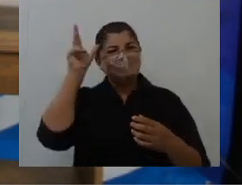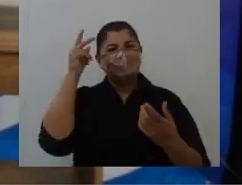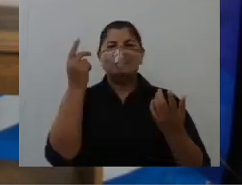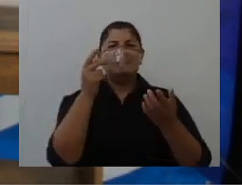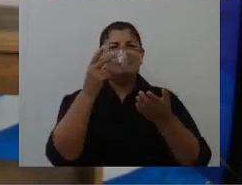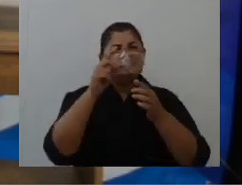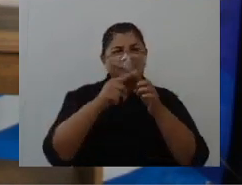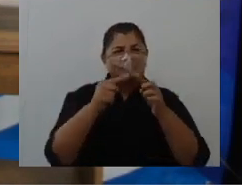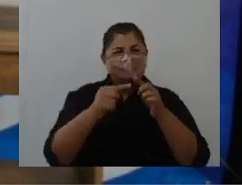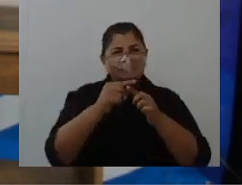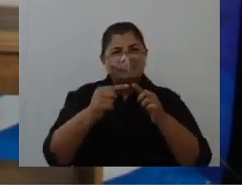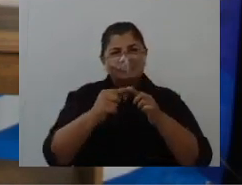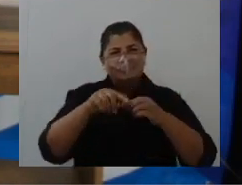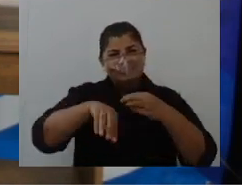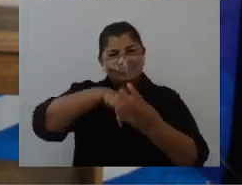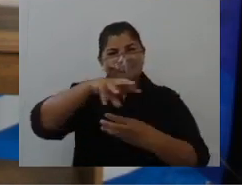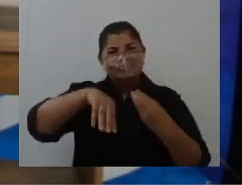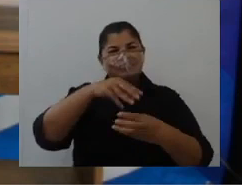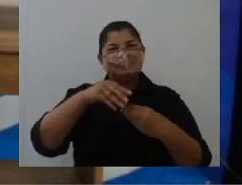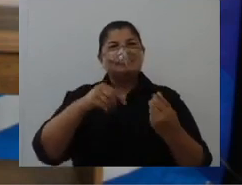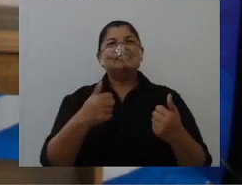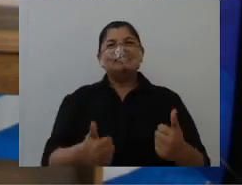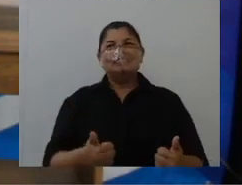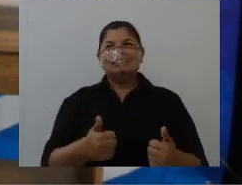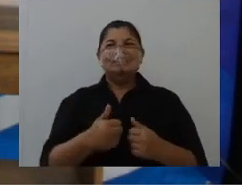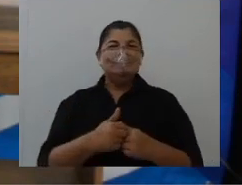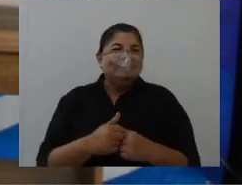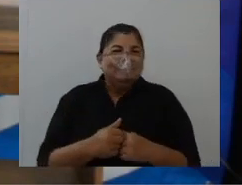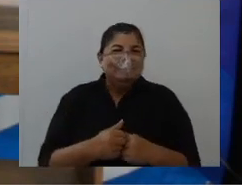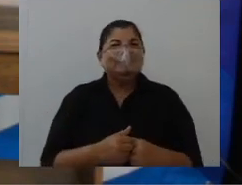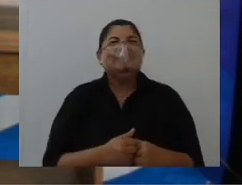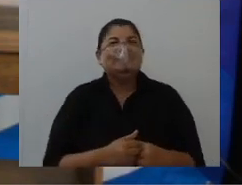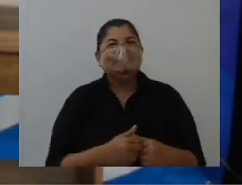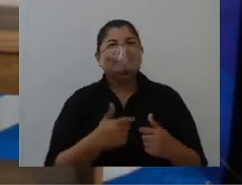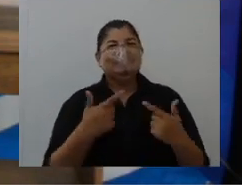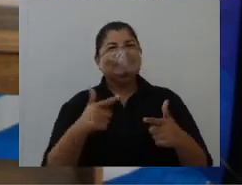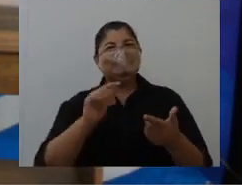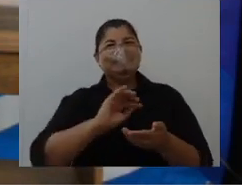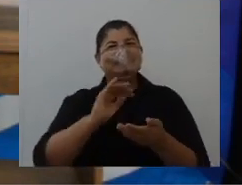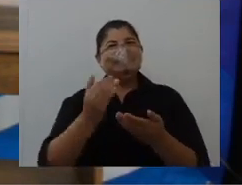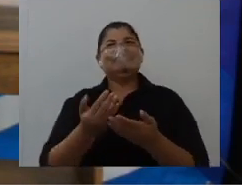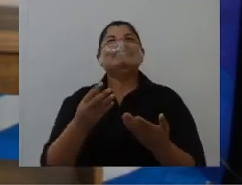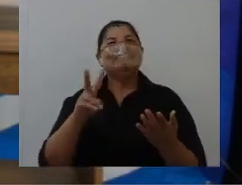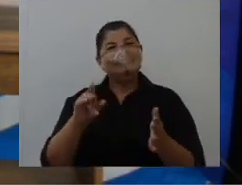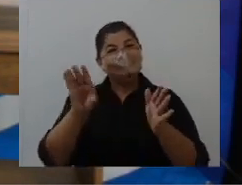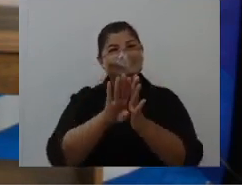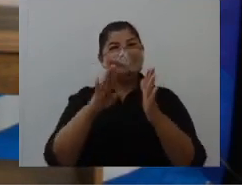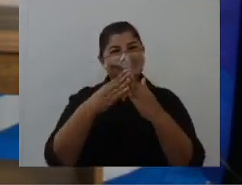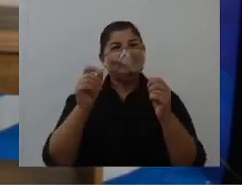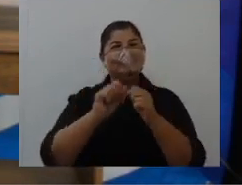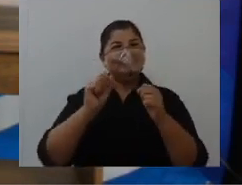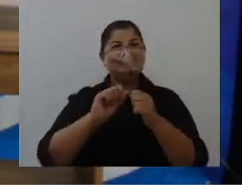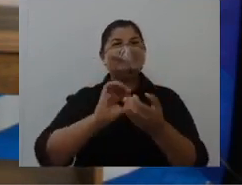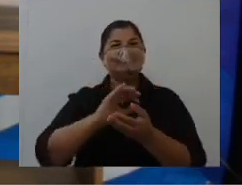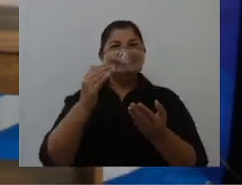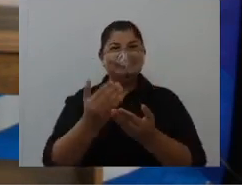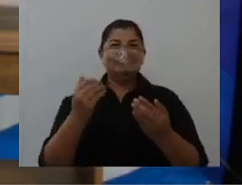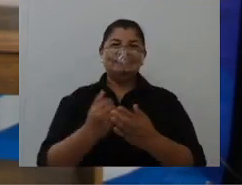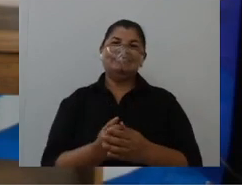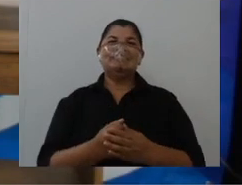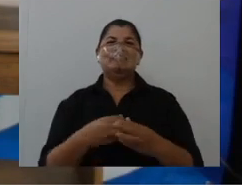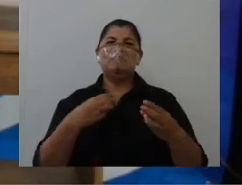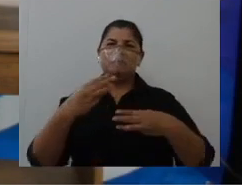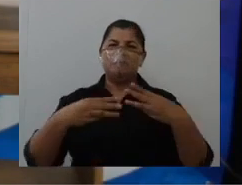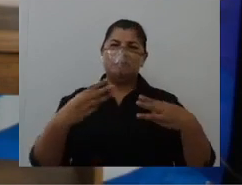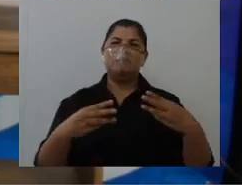cortadinha. Hoje tem cuscuz? E não, né? Oh, meu Deus, chegar em casa fazer um cuscuz hoje. Então tem lá, ó, macarrão,